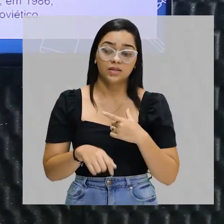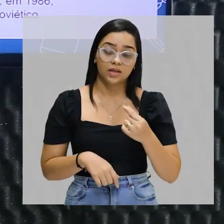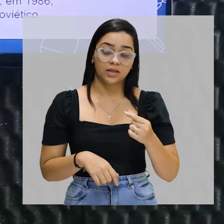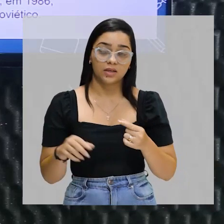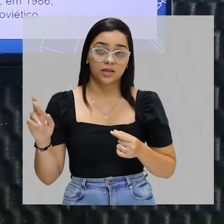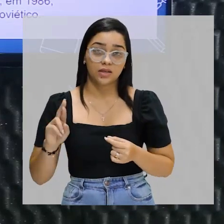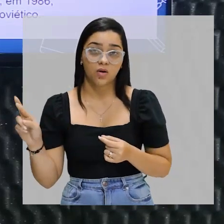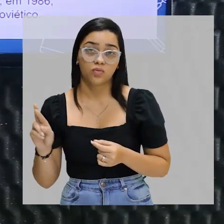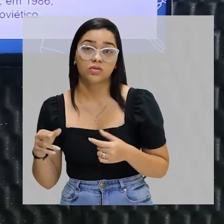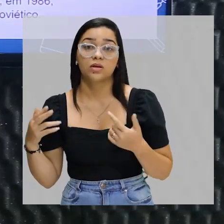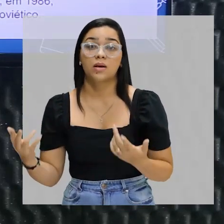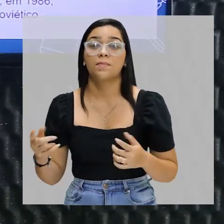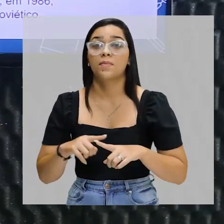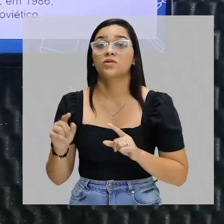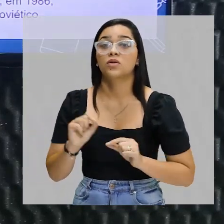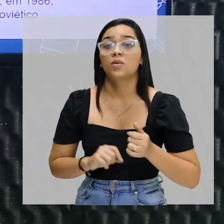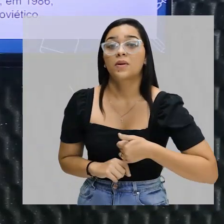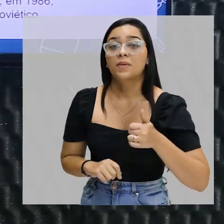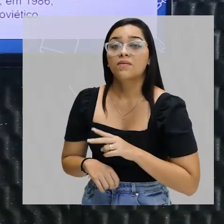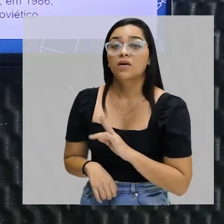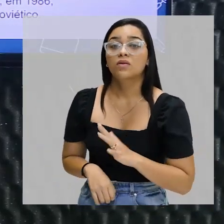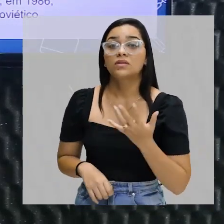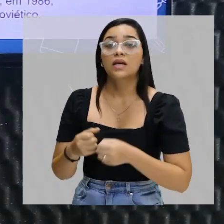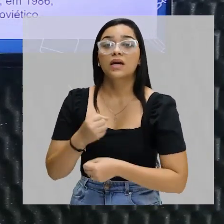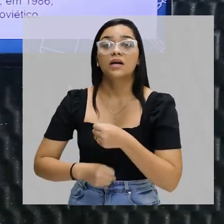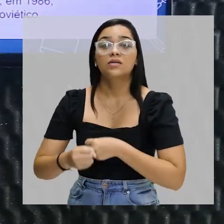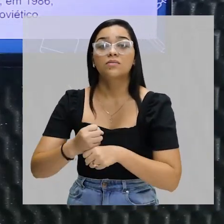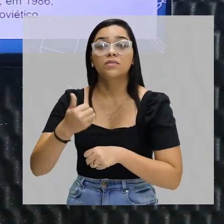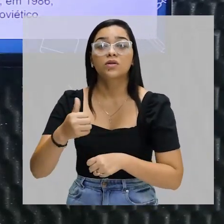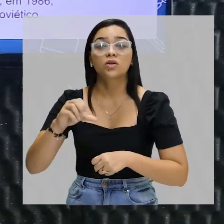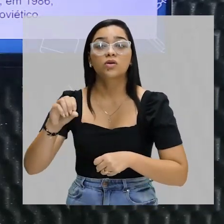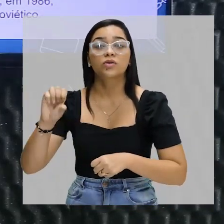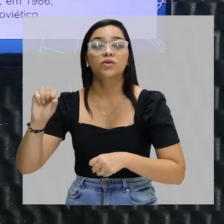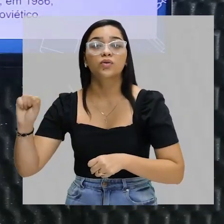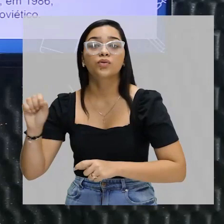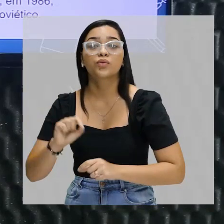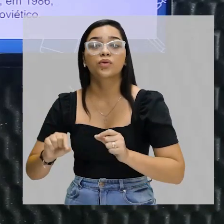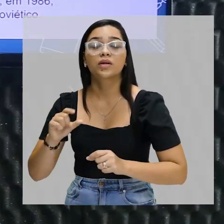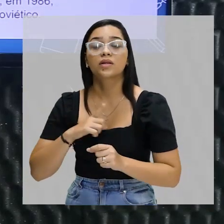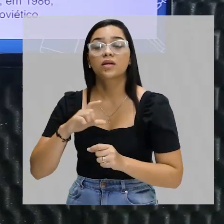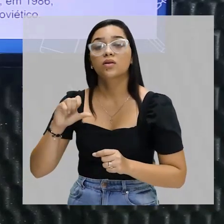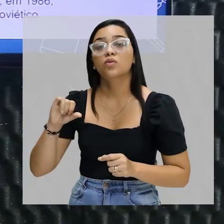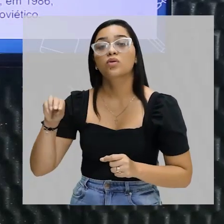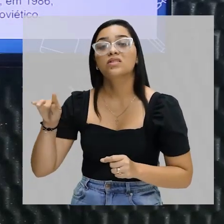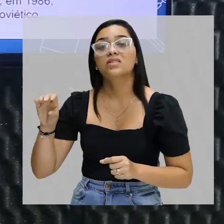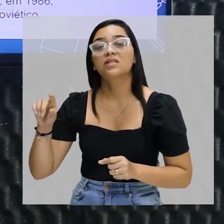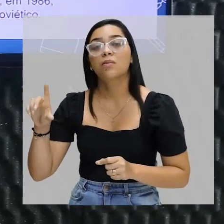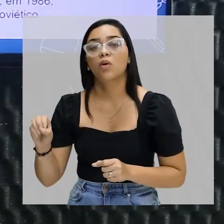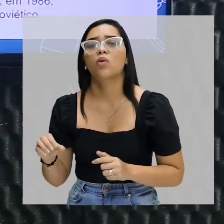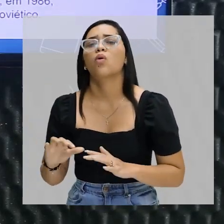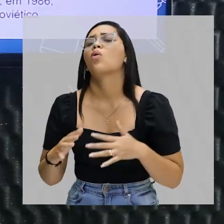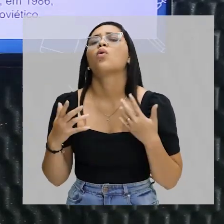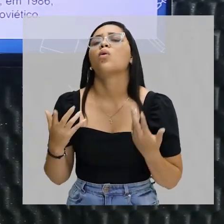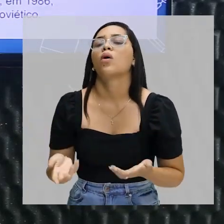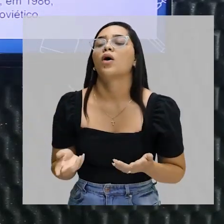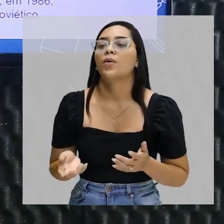da Rússia da União Soviética mas o primeiro deles vai acontecer em 89 galera que é a queda do símbolo físico da guerra fria qual é